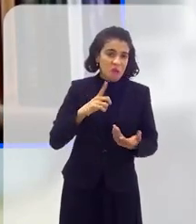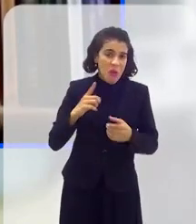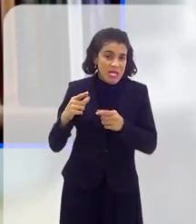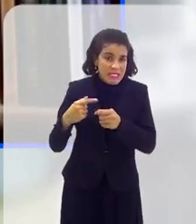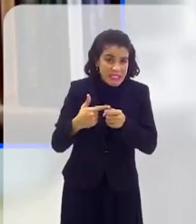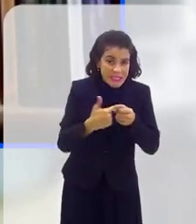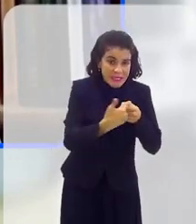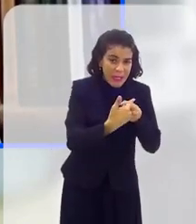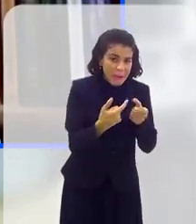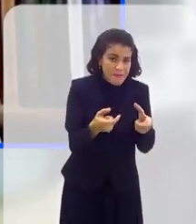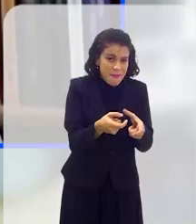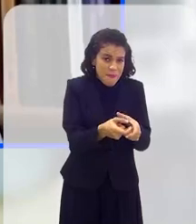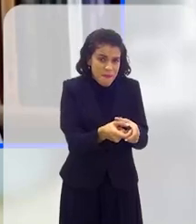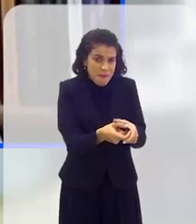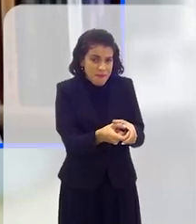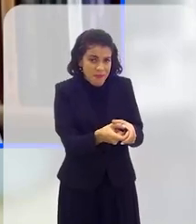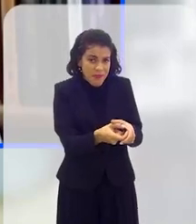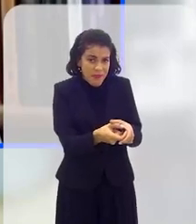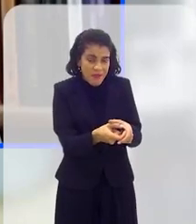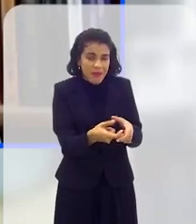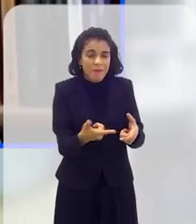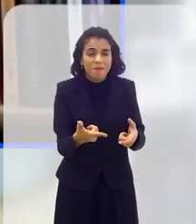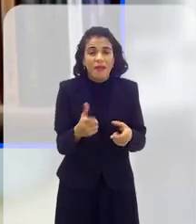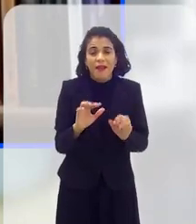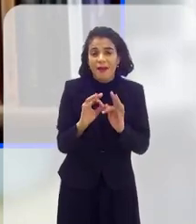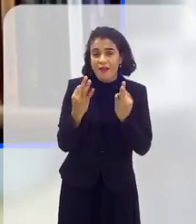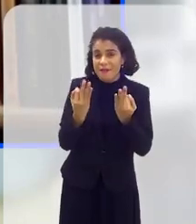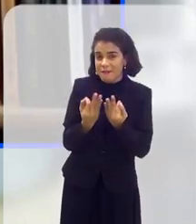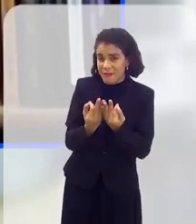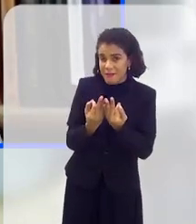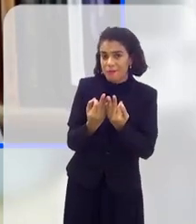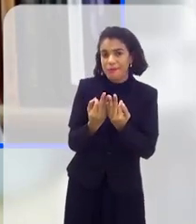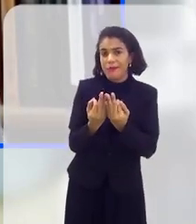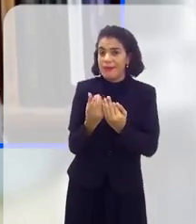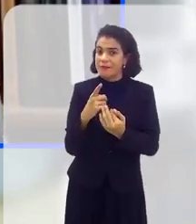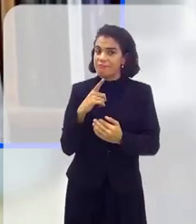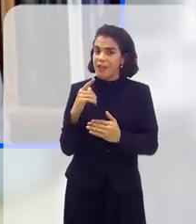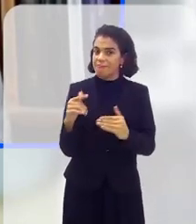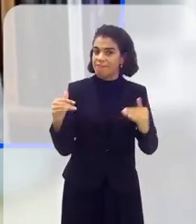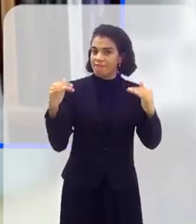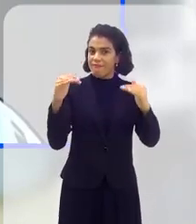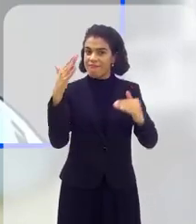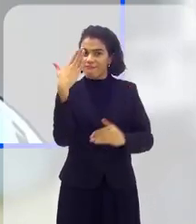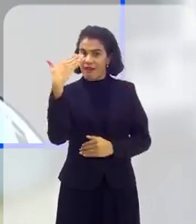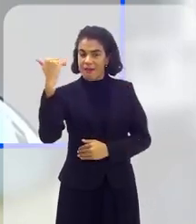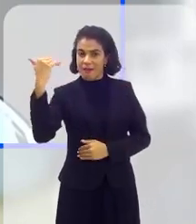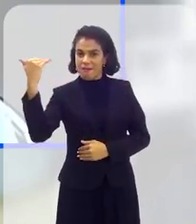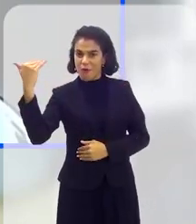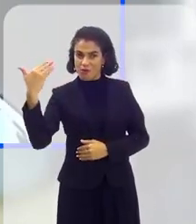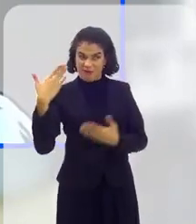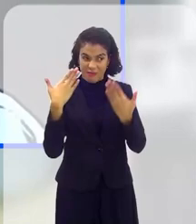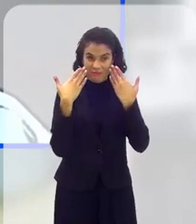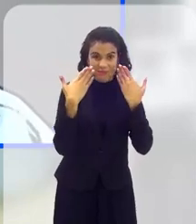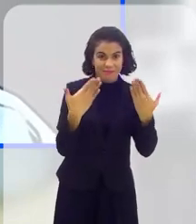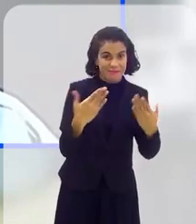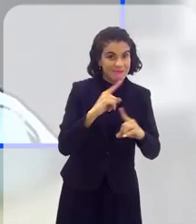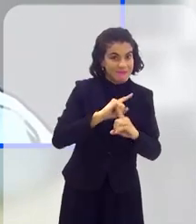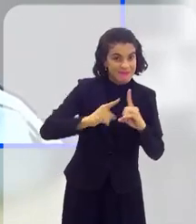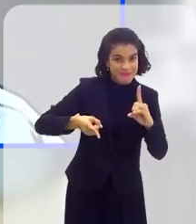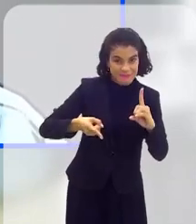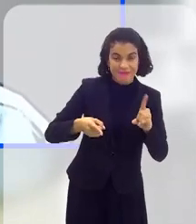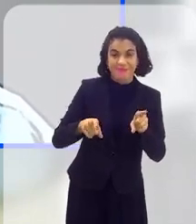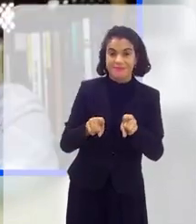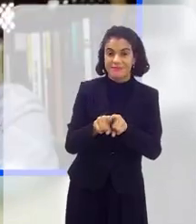cidade pequena, e é a cidade pequena onde a família é muito influente, então isso não pode